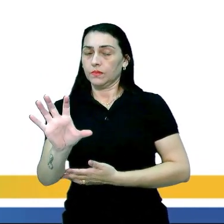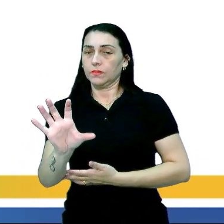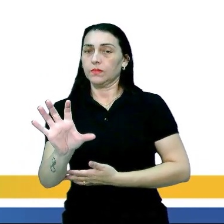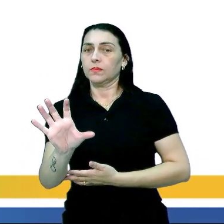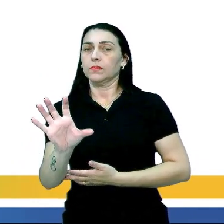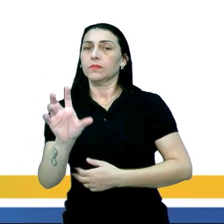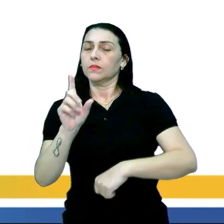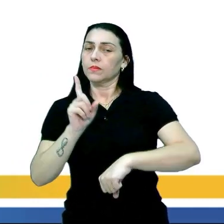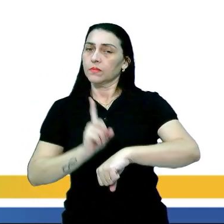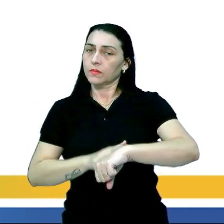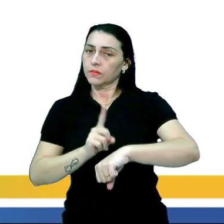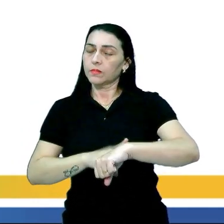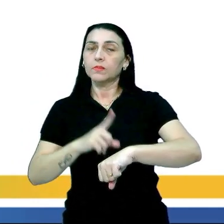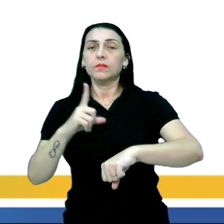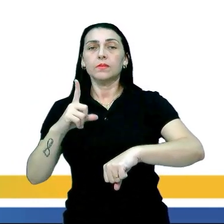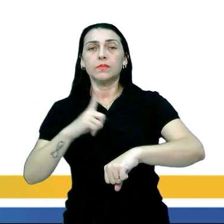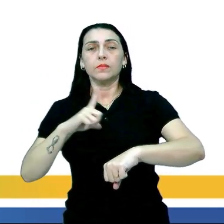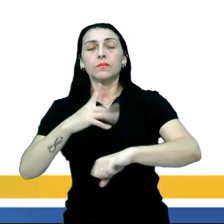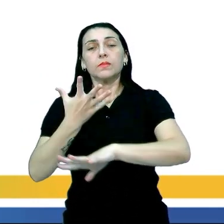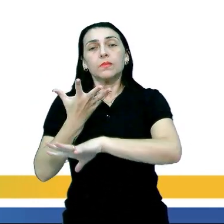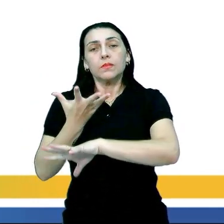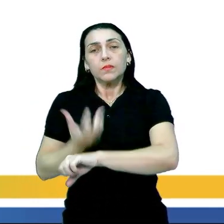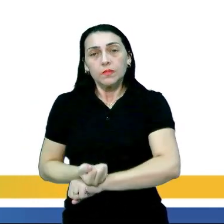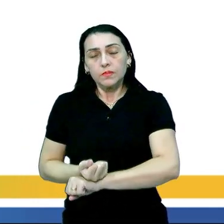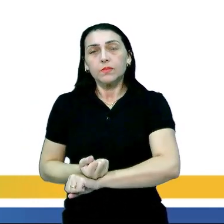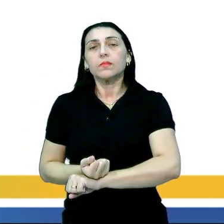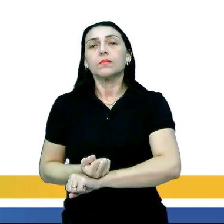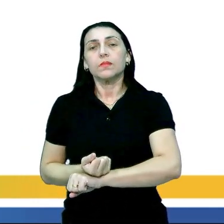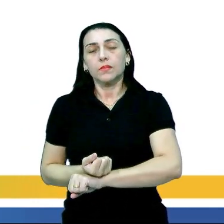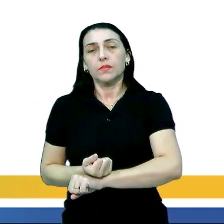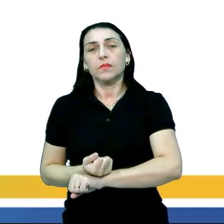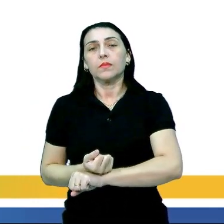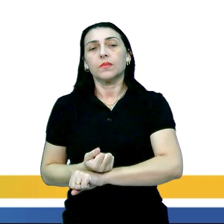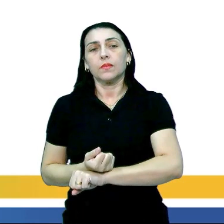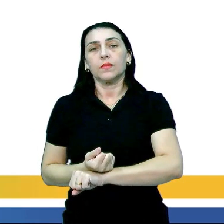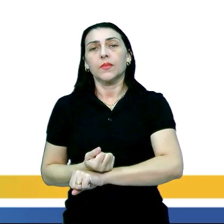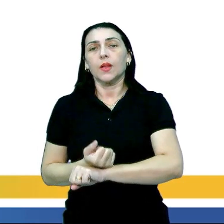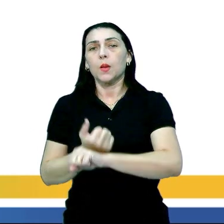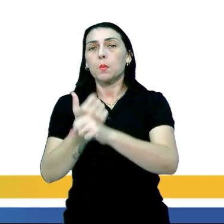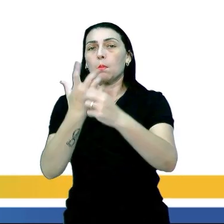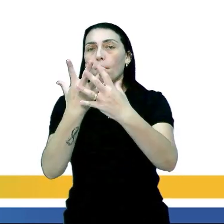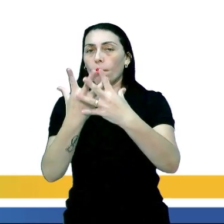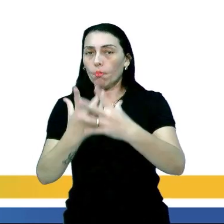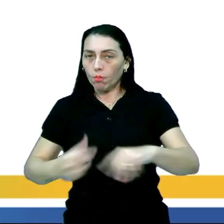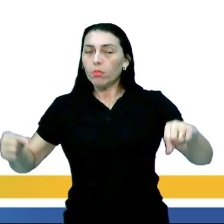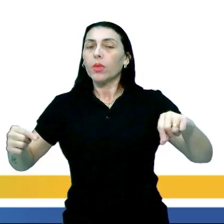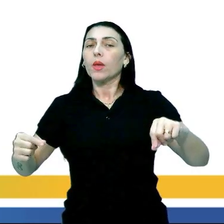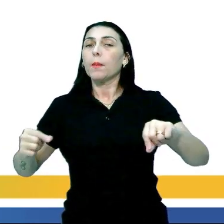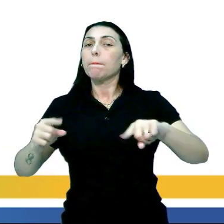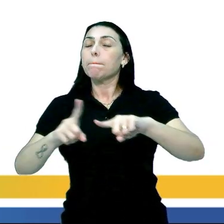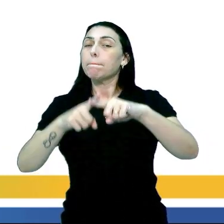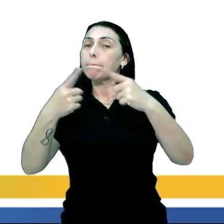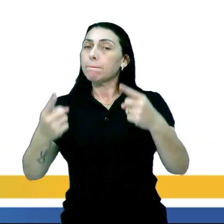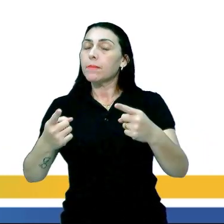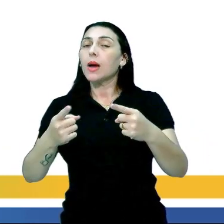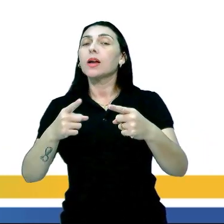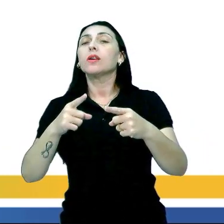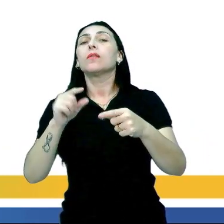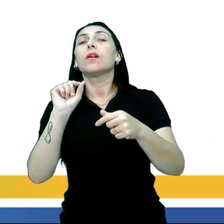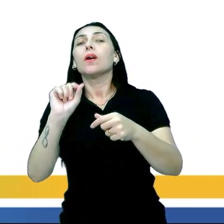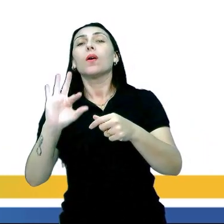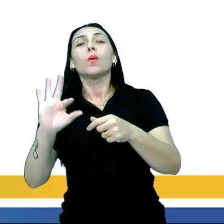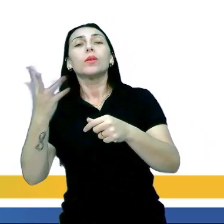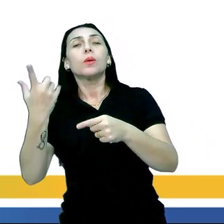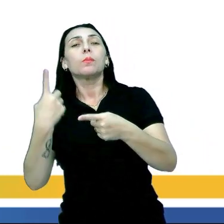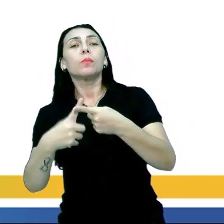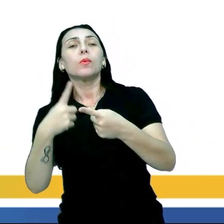na área que compreende a Caatinga, passa por um processo de desertificação. Ok, porém ele diz que foi decorrente